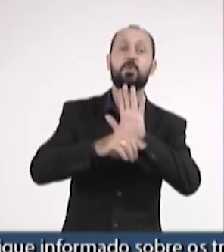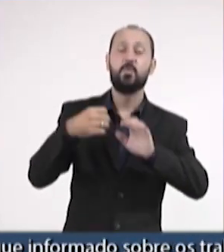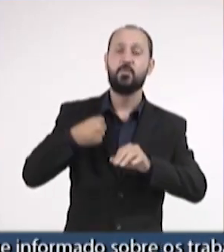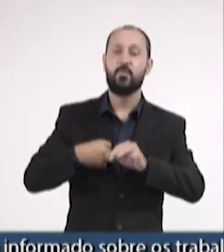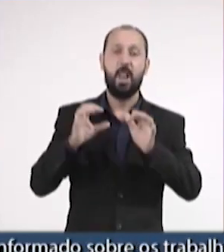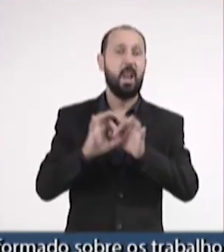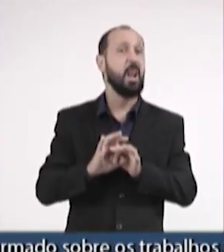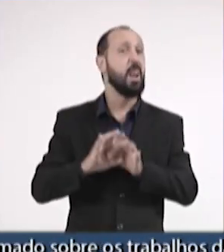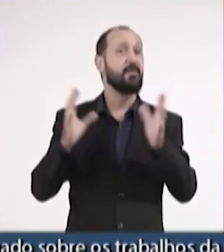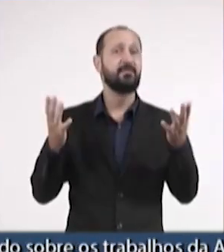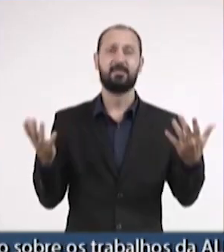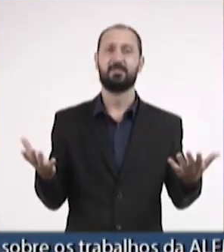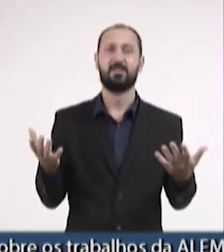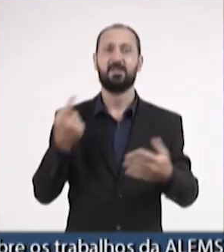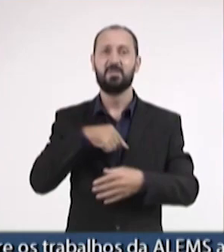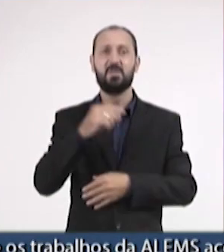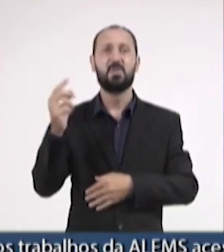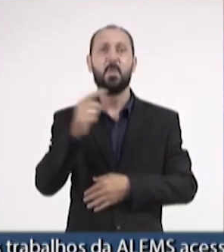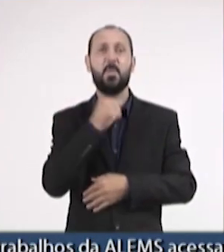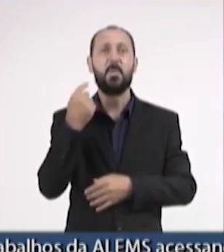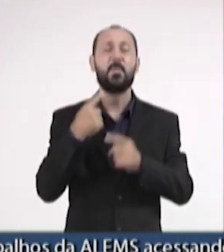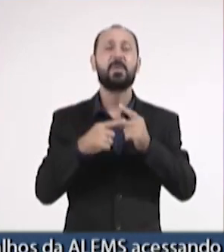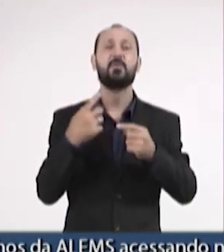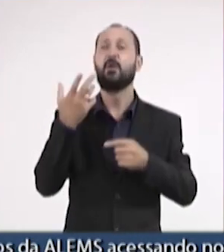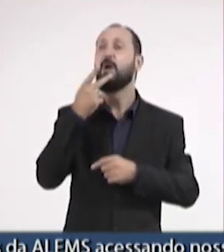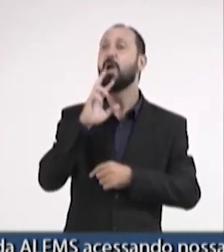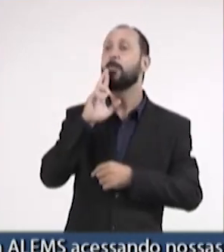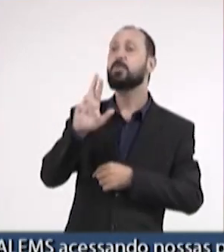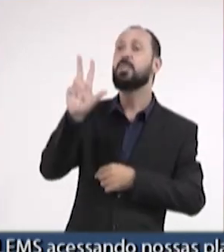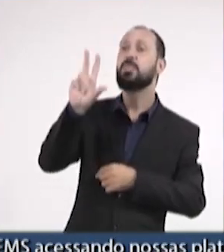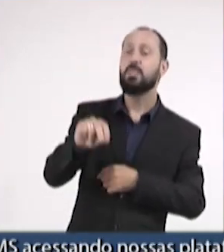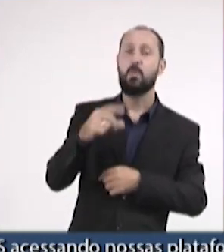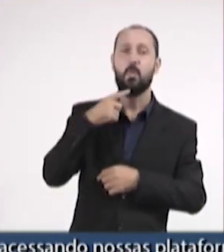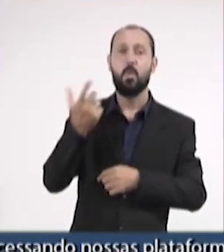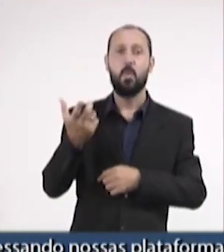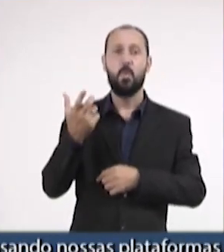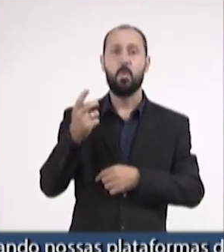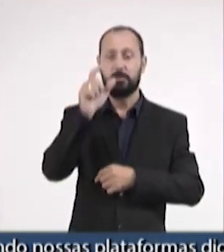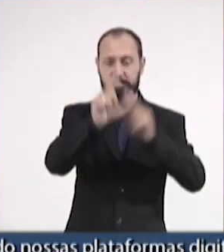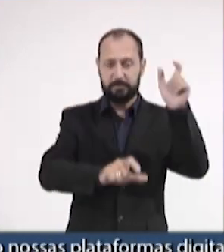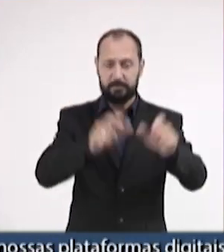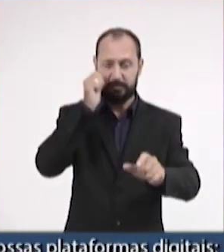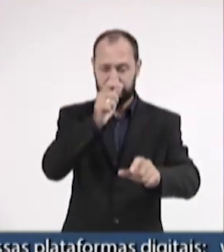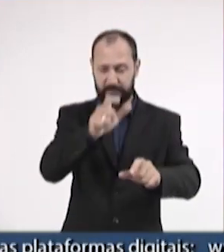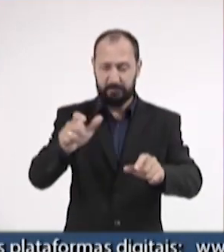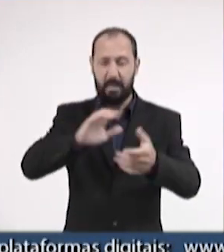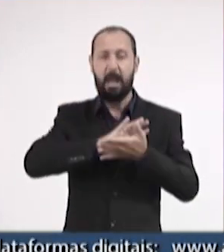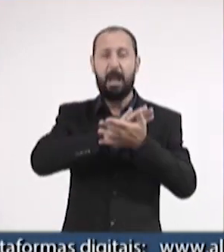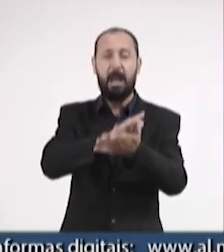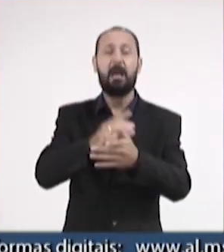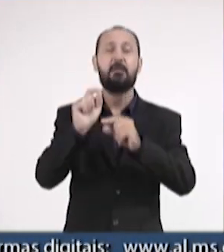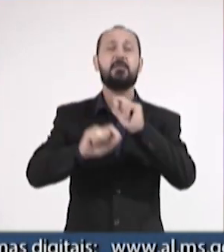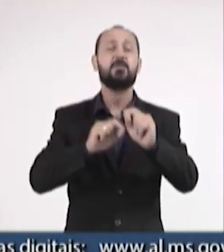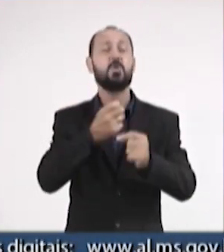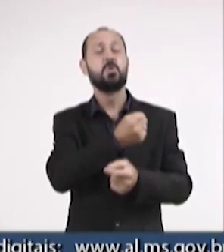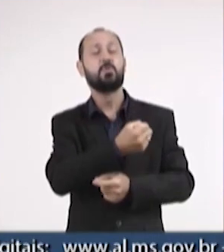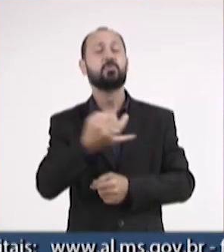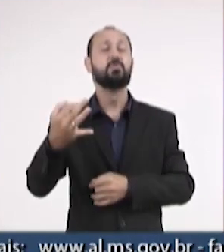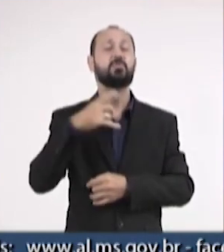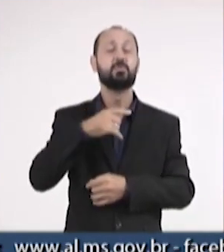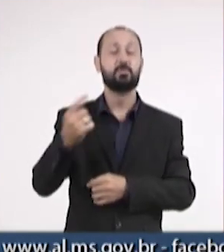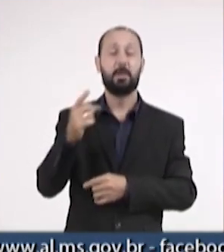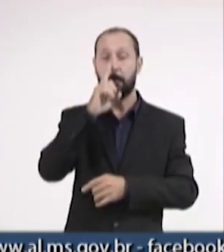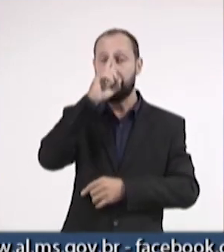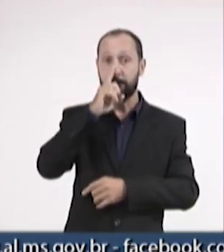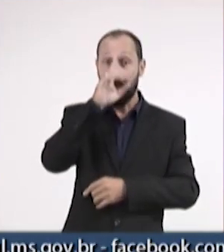viver livremente. Estamos morrendo por dizer não. A misoginia transformando as nossas vidas em números estatísticos